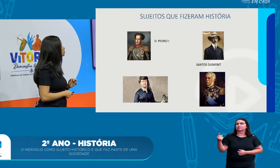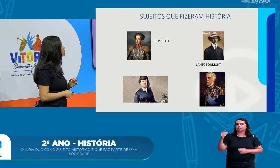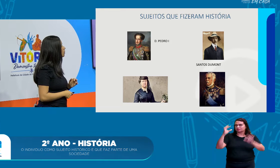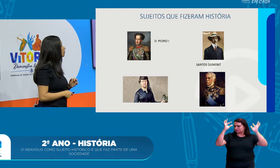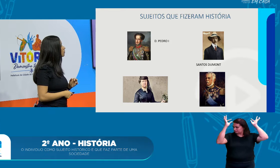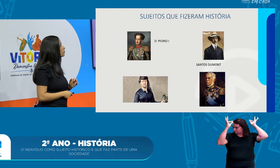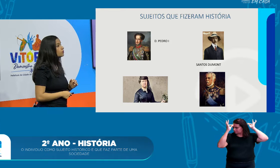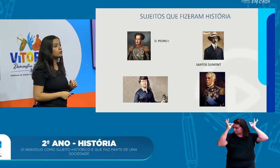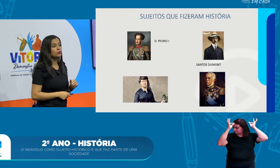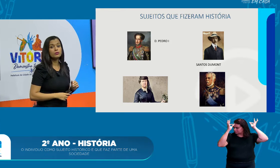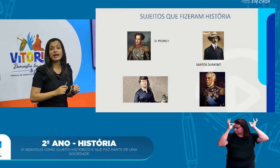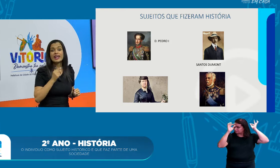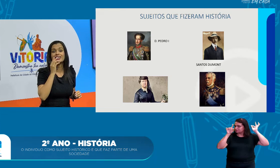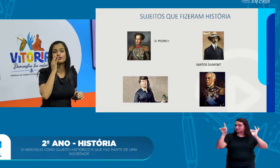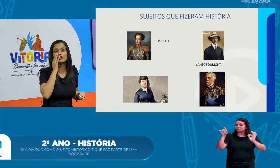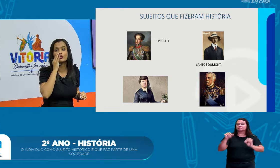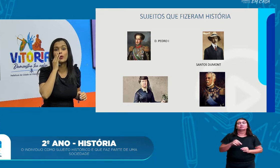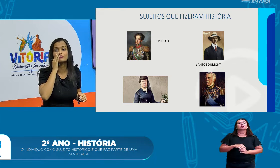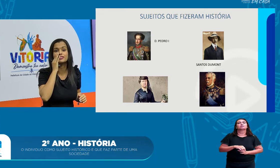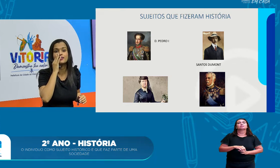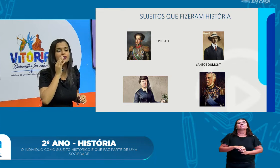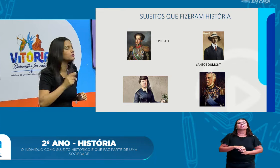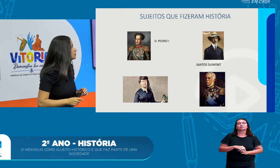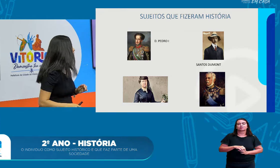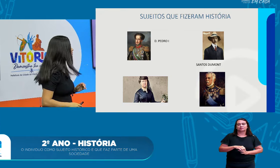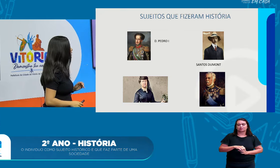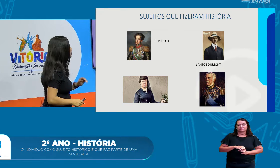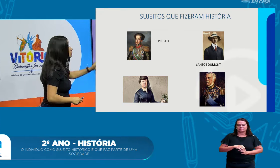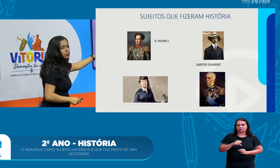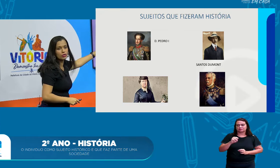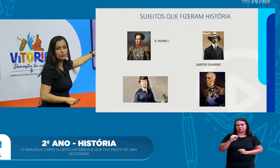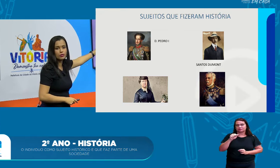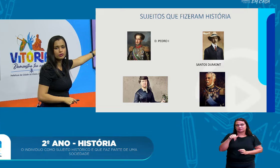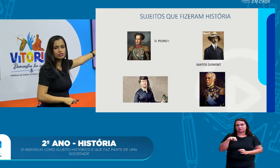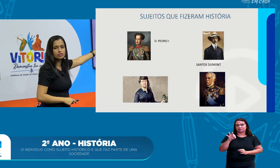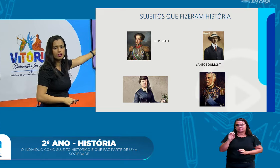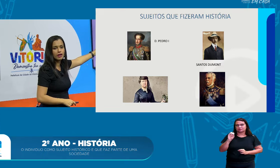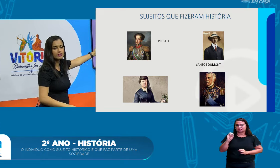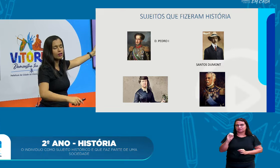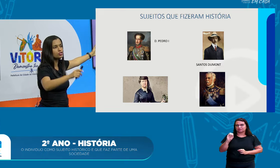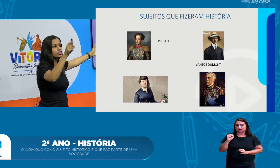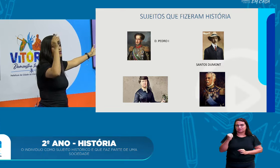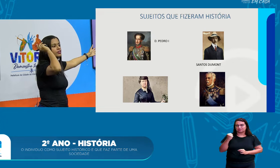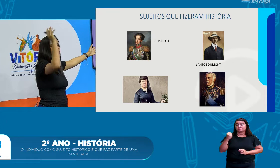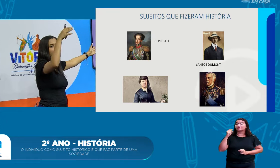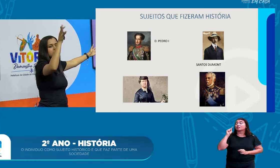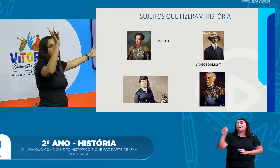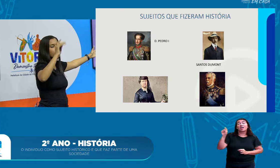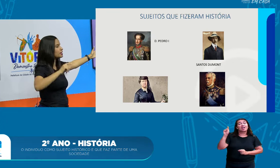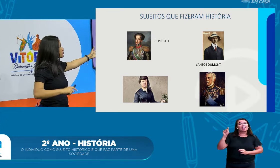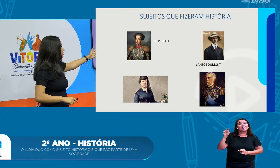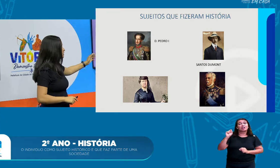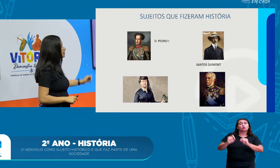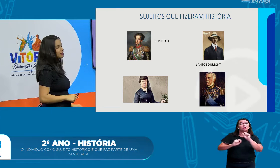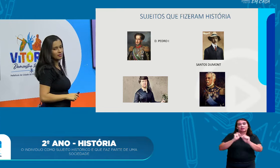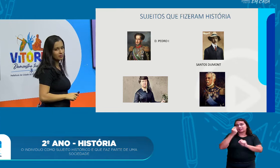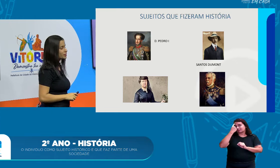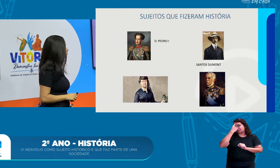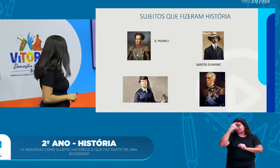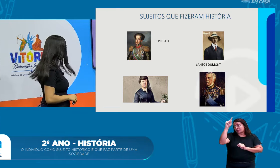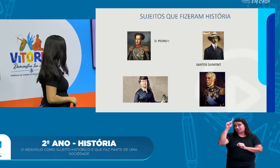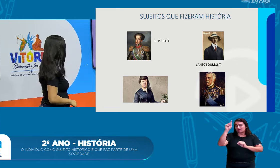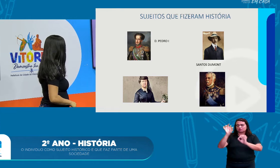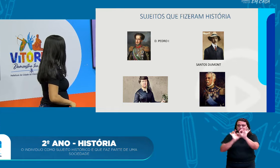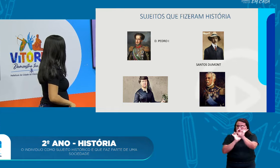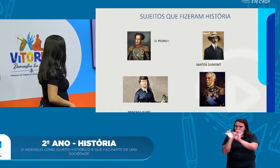Santos Dumont, cara que inventou o avião. Olha aí, ó. Contou ou não contou a história? Até hoje tem avião pra cima e pra baixo aí. Tá